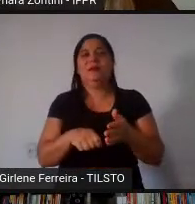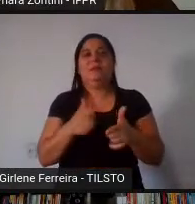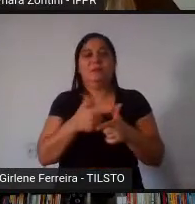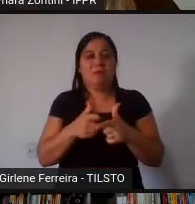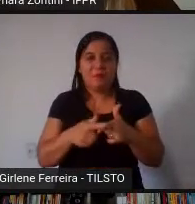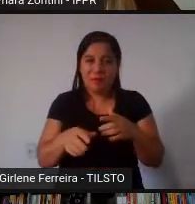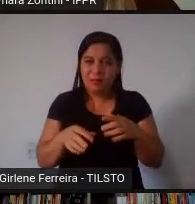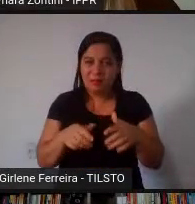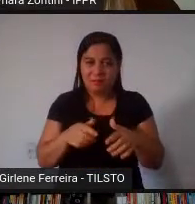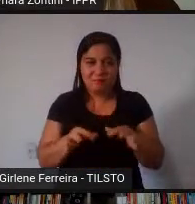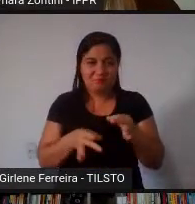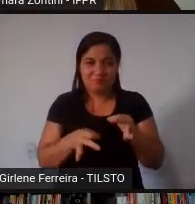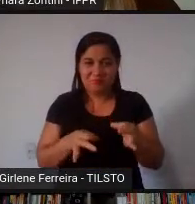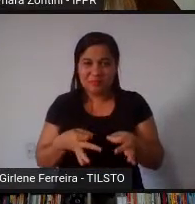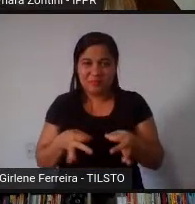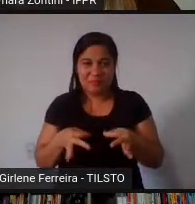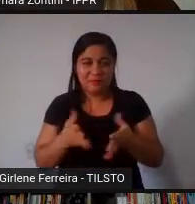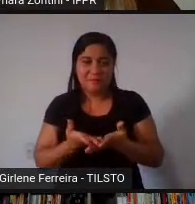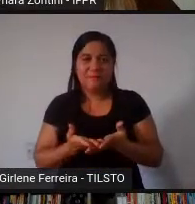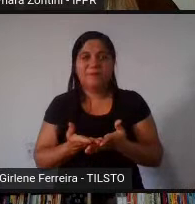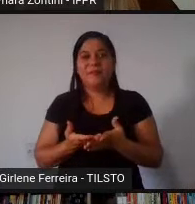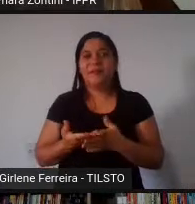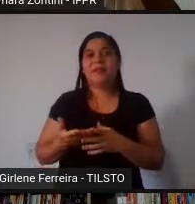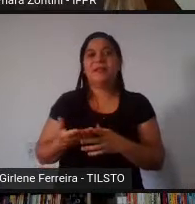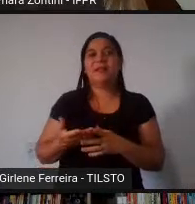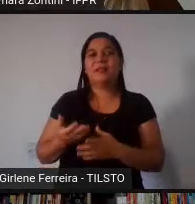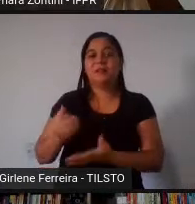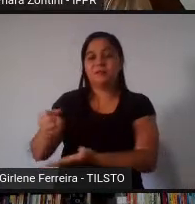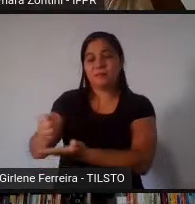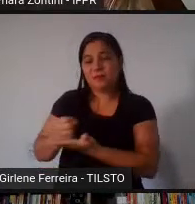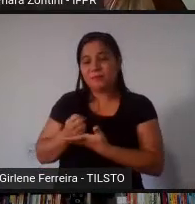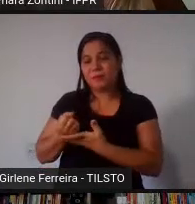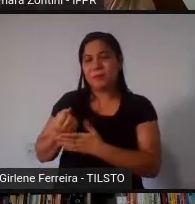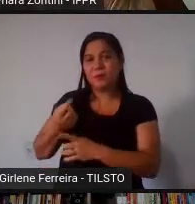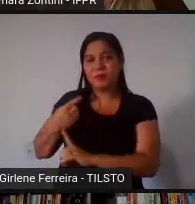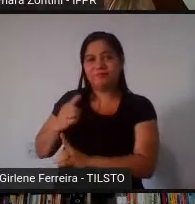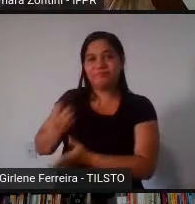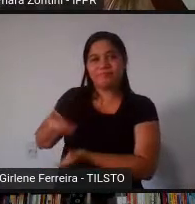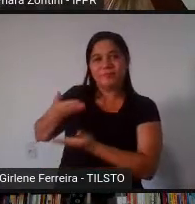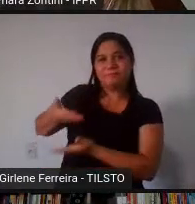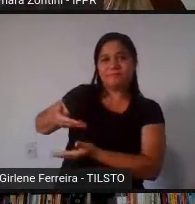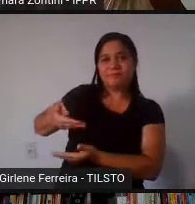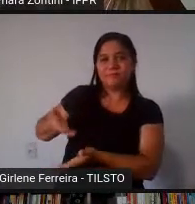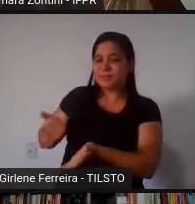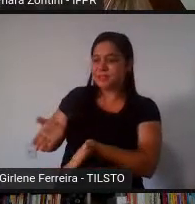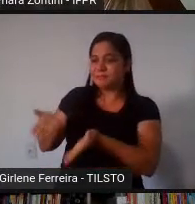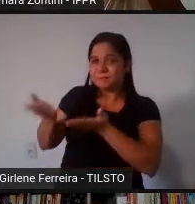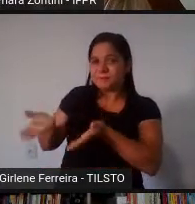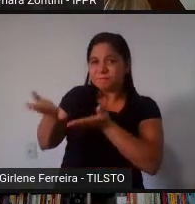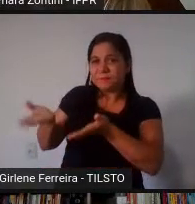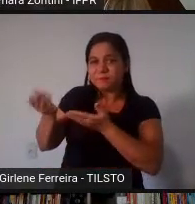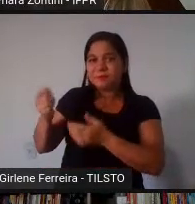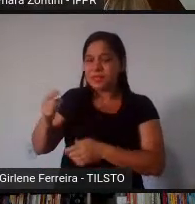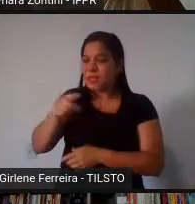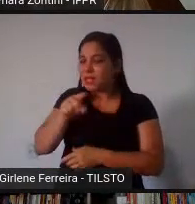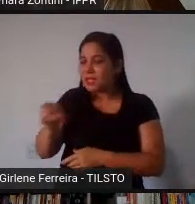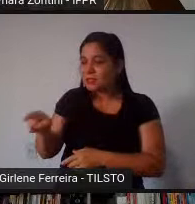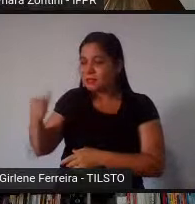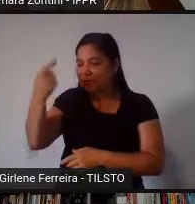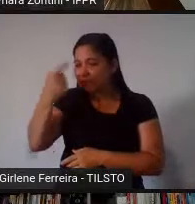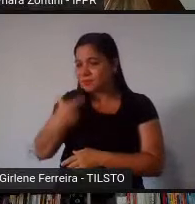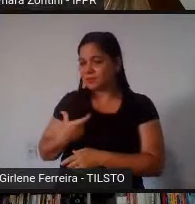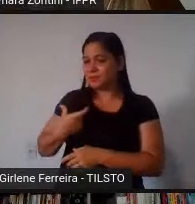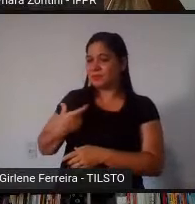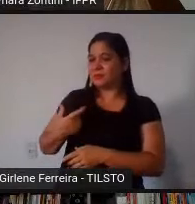você faz e ter esse apoio e incentivo das outras pessoas. E também ter essa... E não desistir fácil, porque se você não